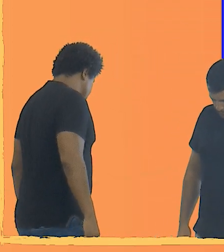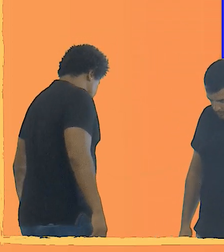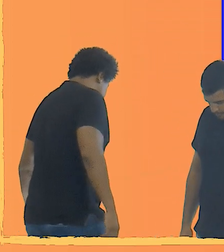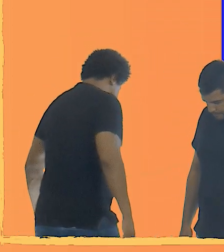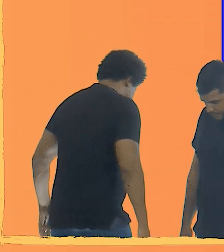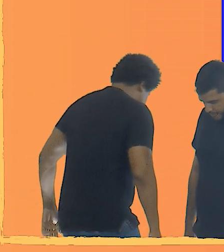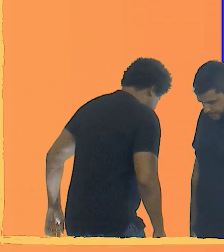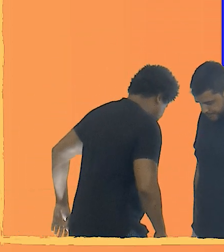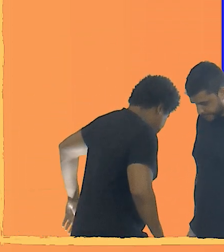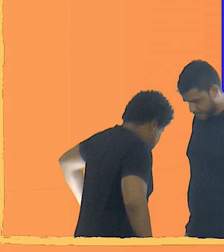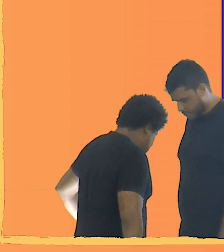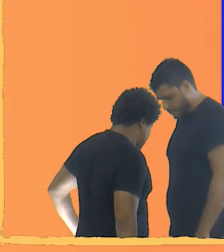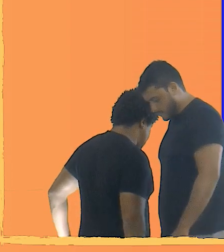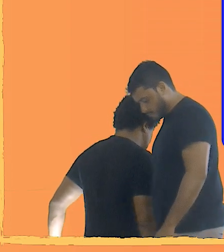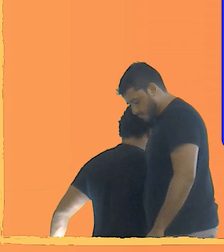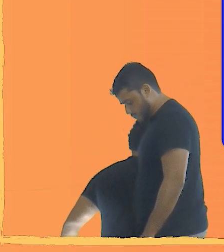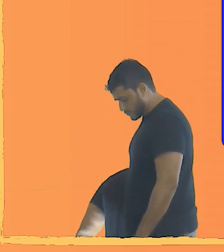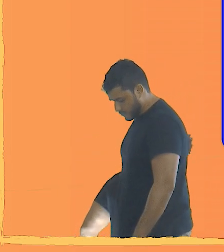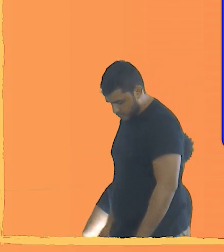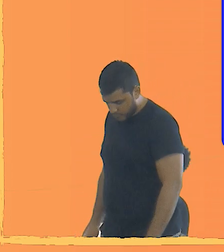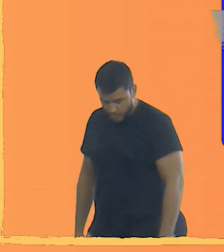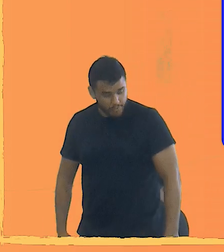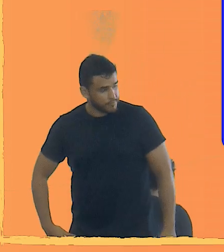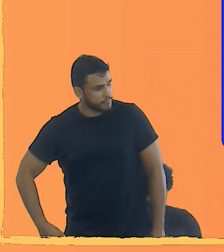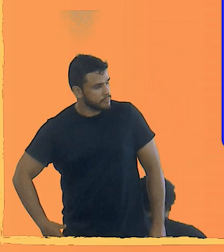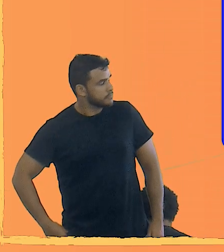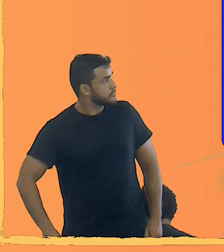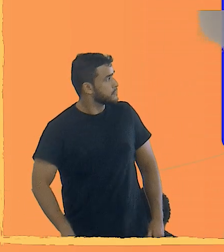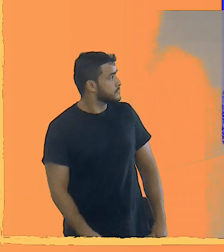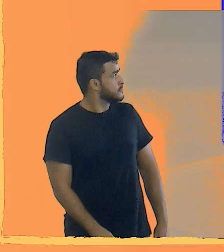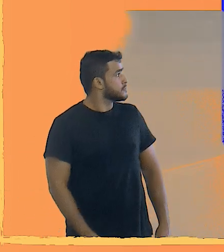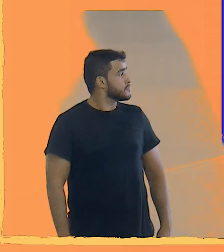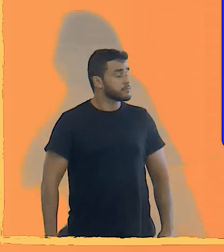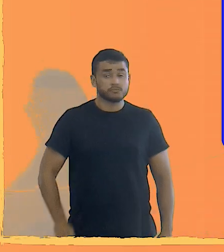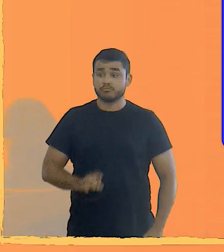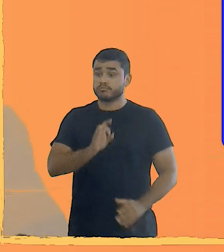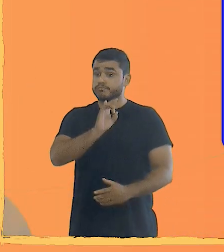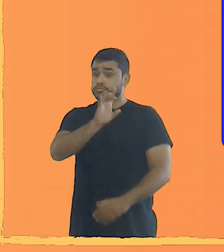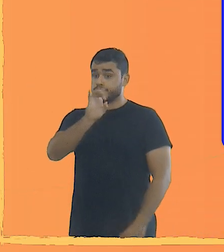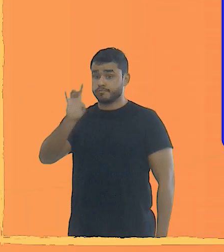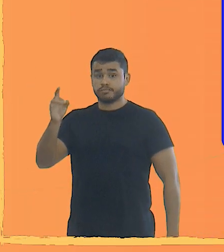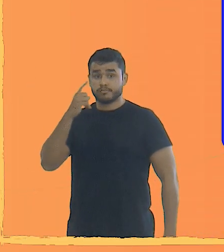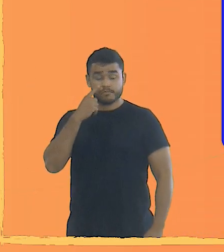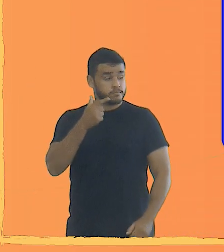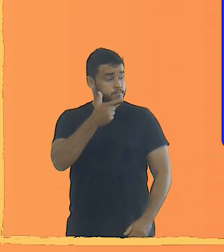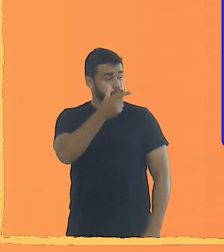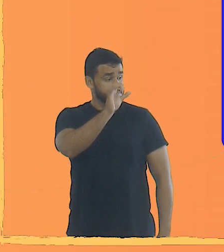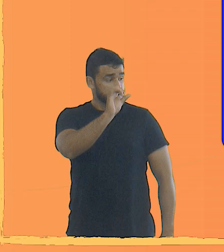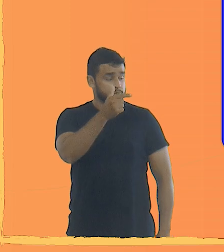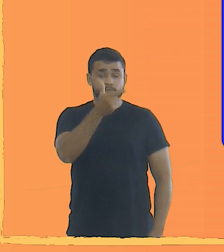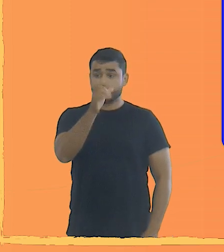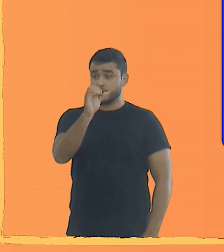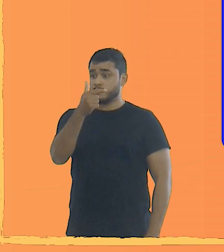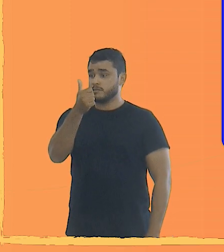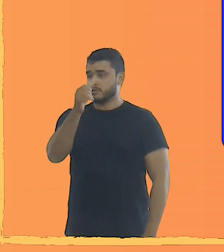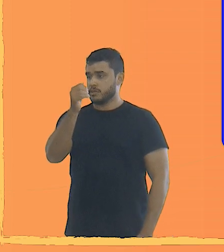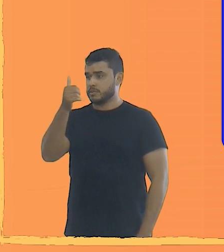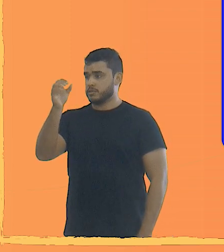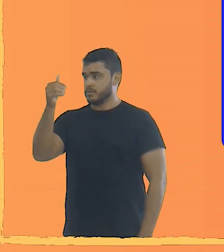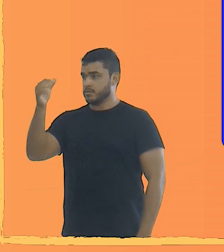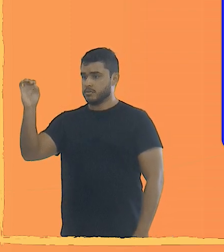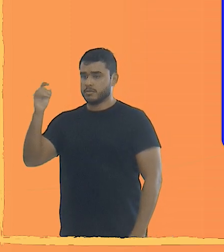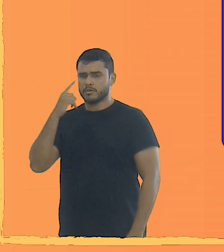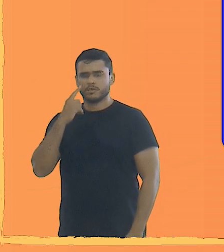26 de novo. E o dígito? 10. 10, 10 e 10,